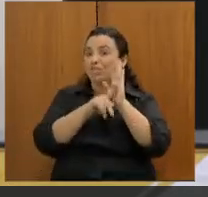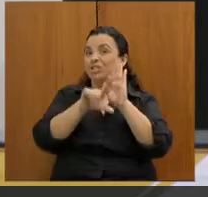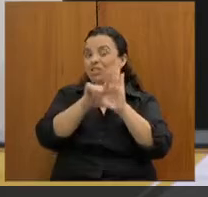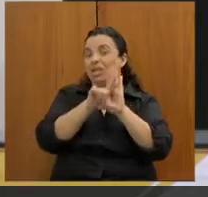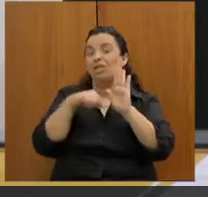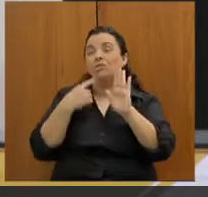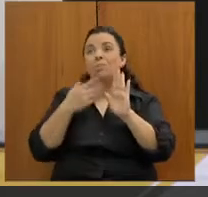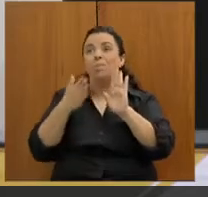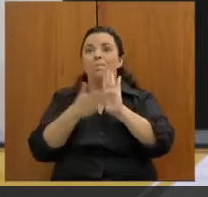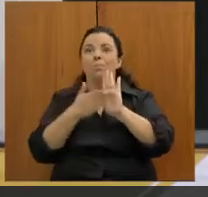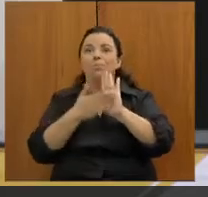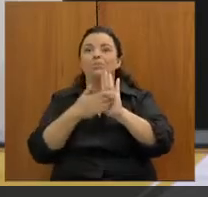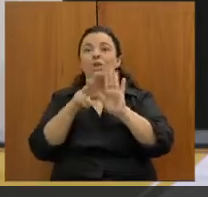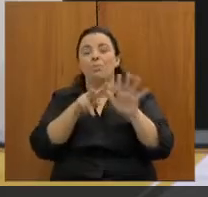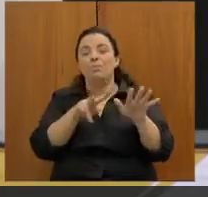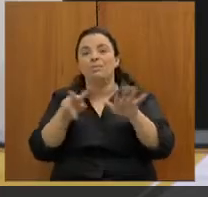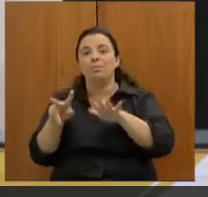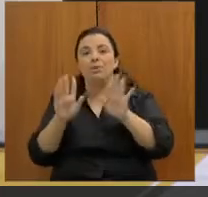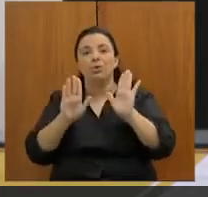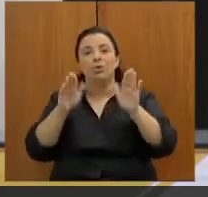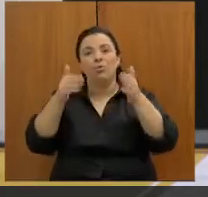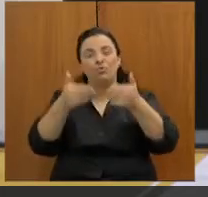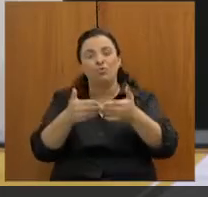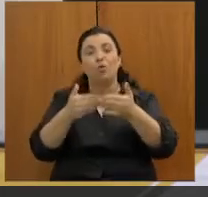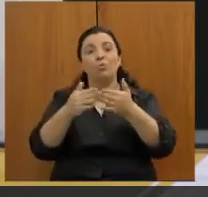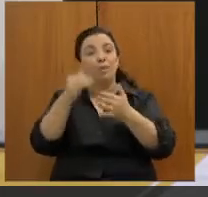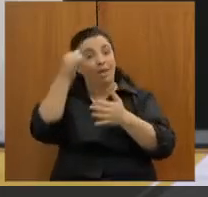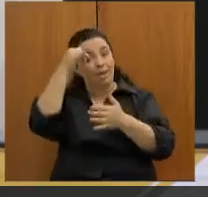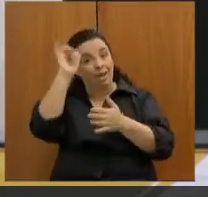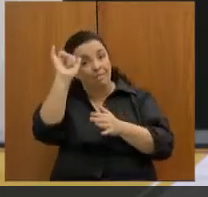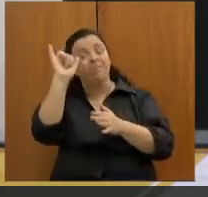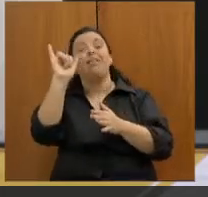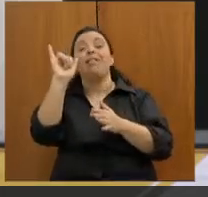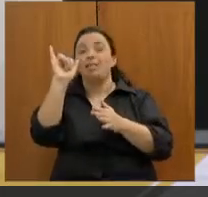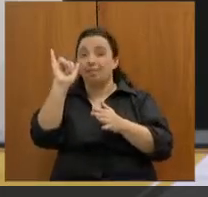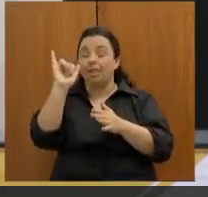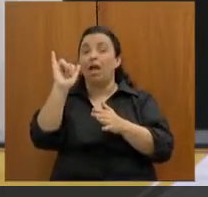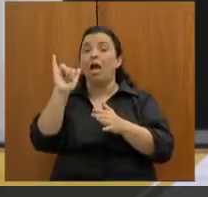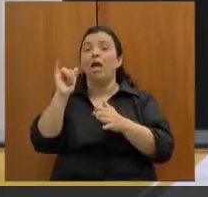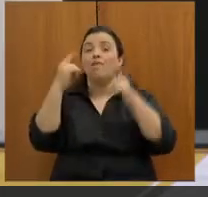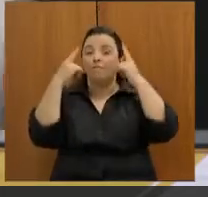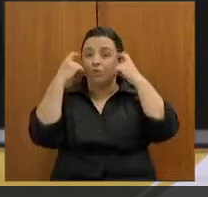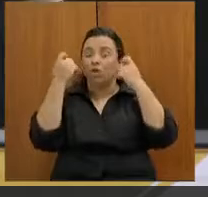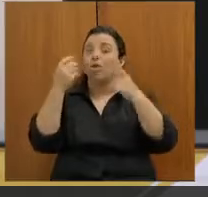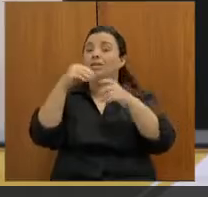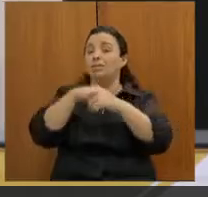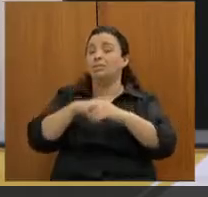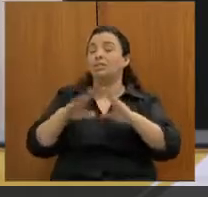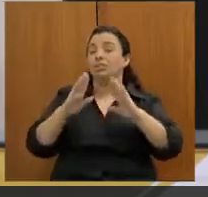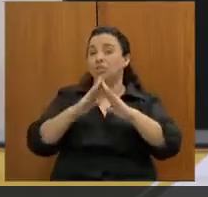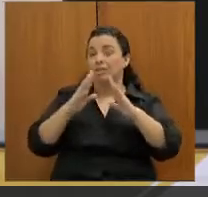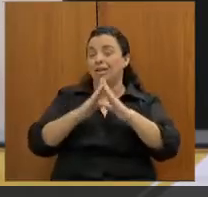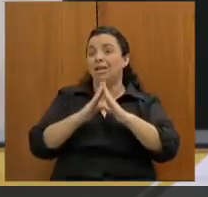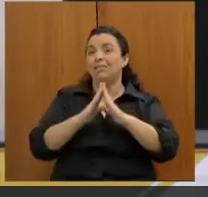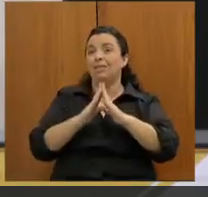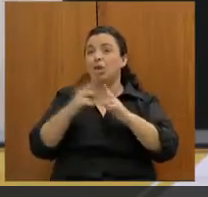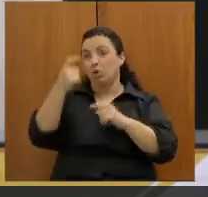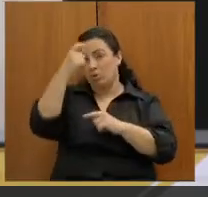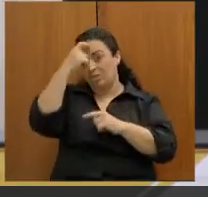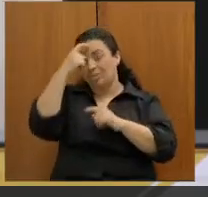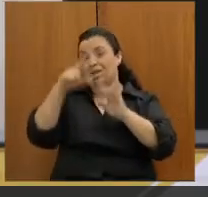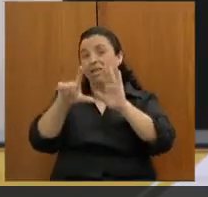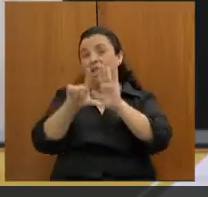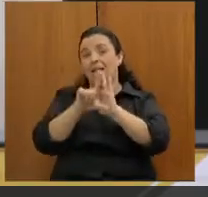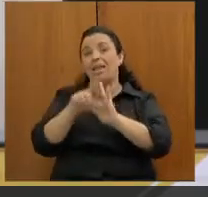semana com foco na prevenção da violência doméstica e familiar desconcentração da Lei Maria da Penha e sugerindo que